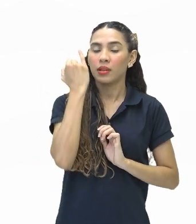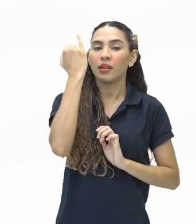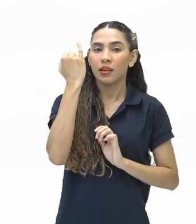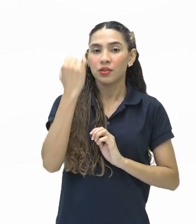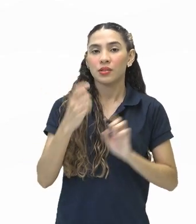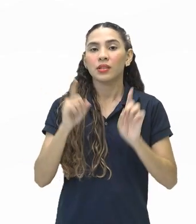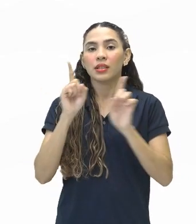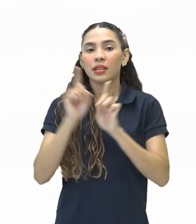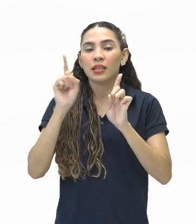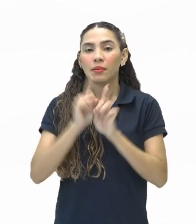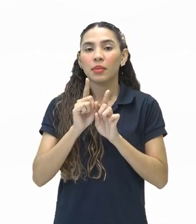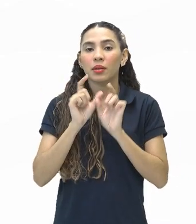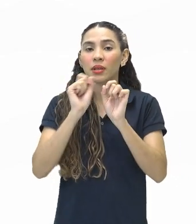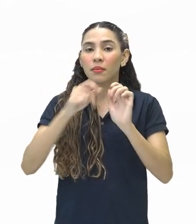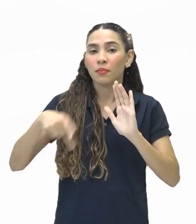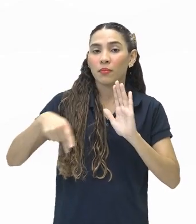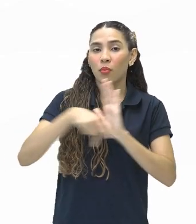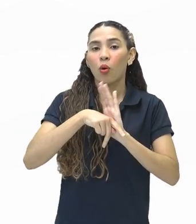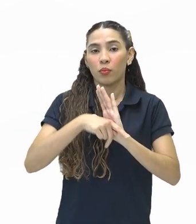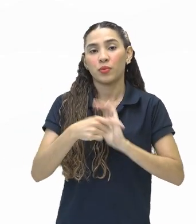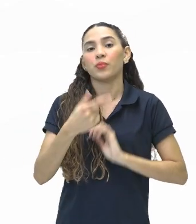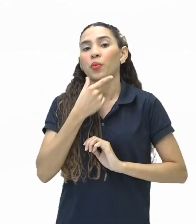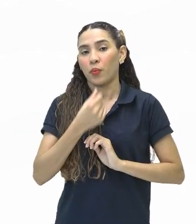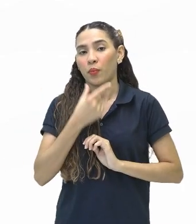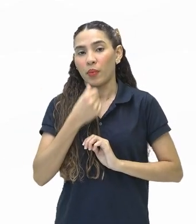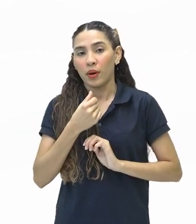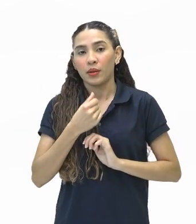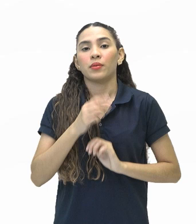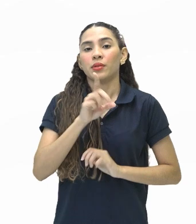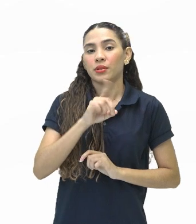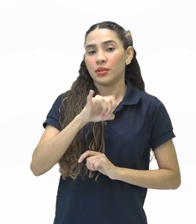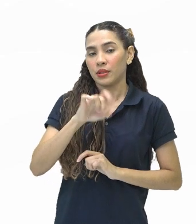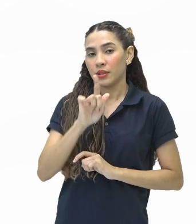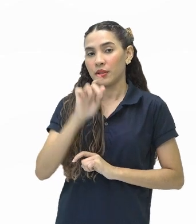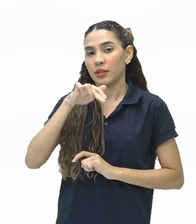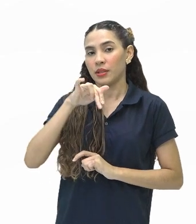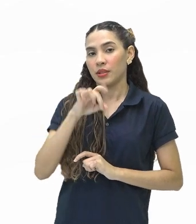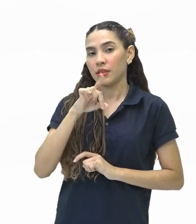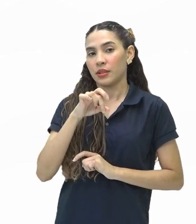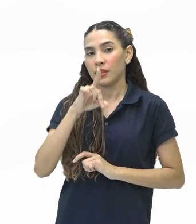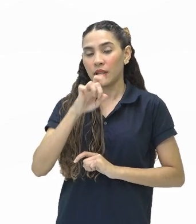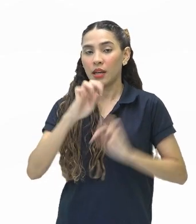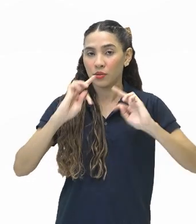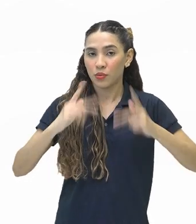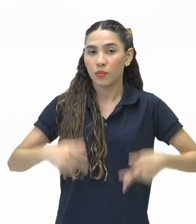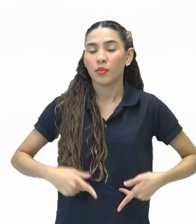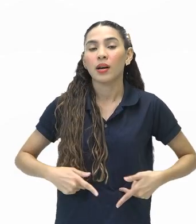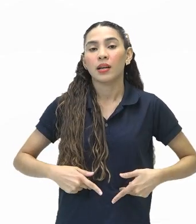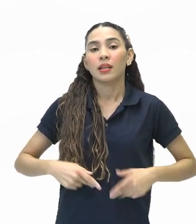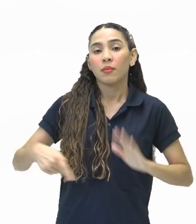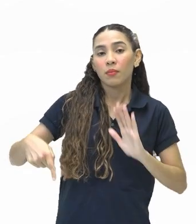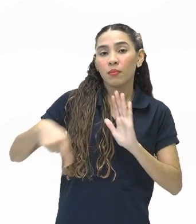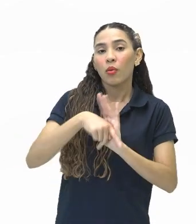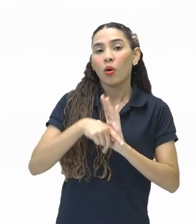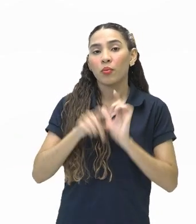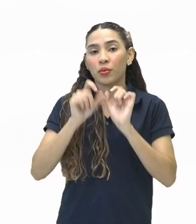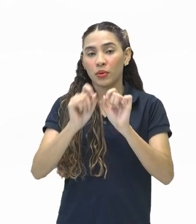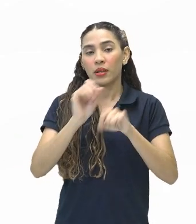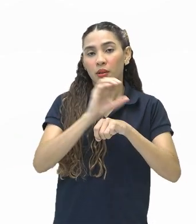e inerente à dignidade da pessoa humana, sendo um direito estabelecido